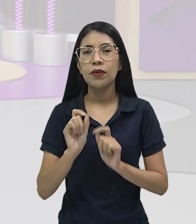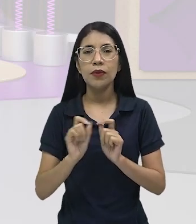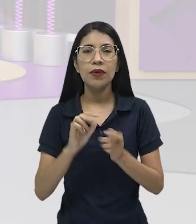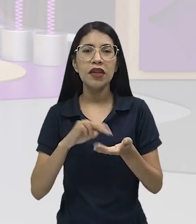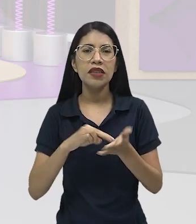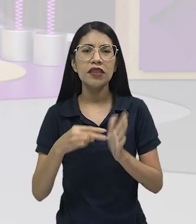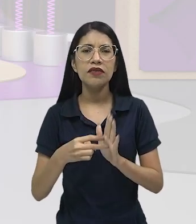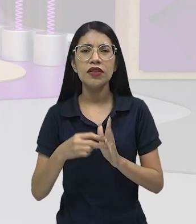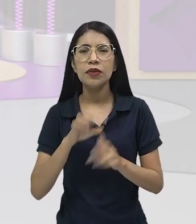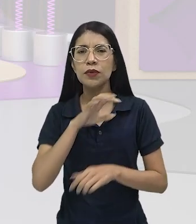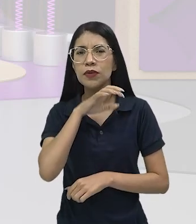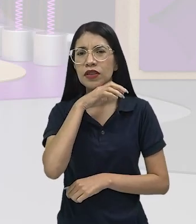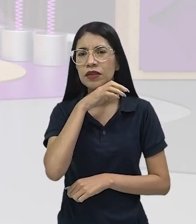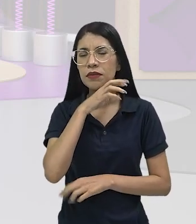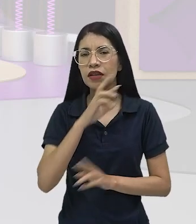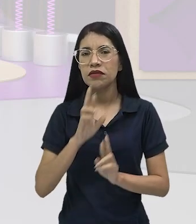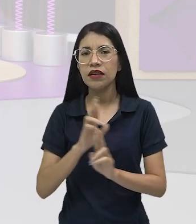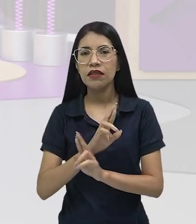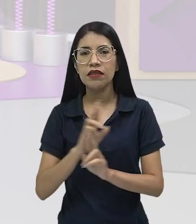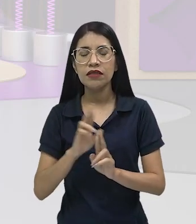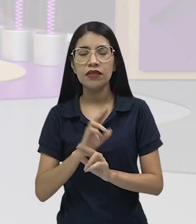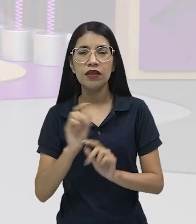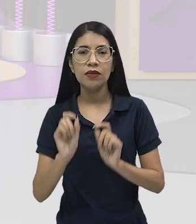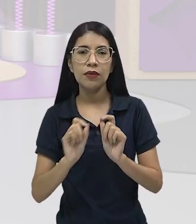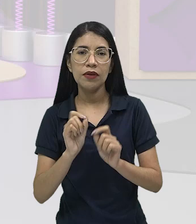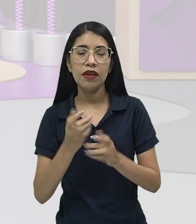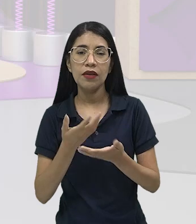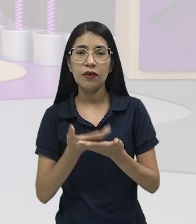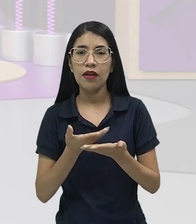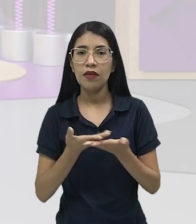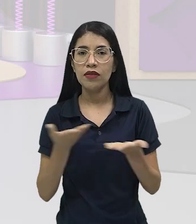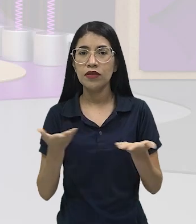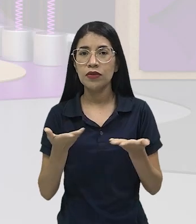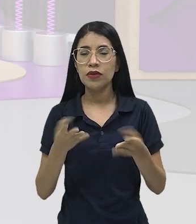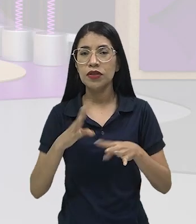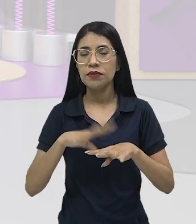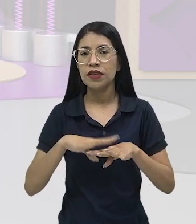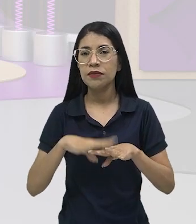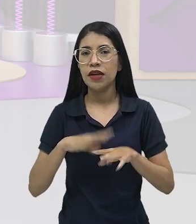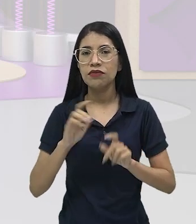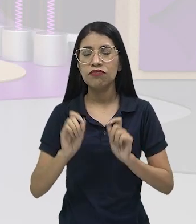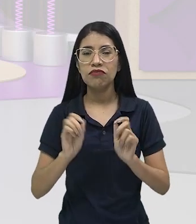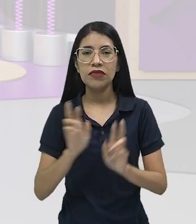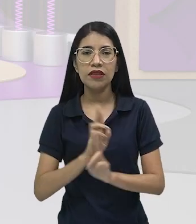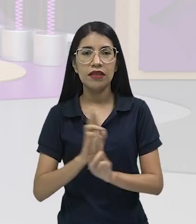esses animais contribuirão com a nossa aula de matemática?